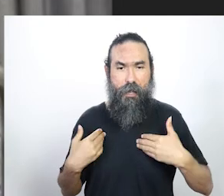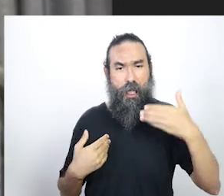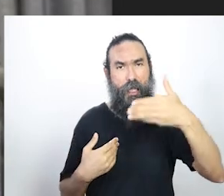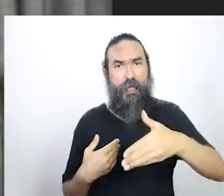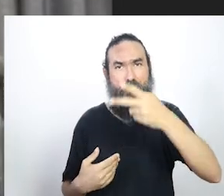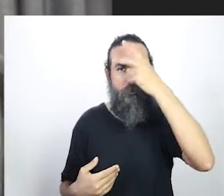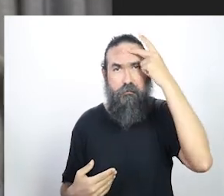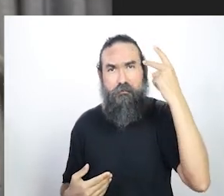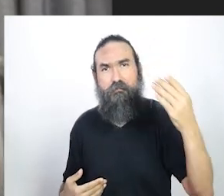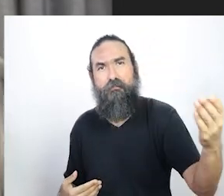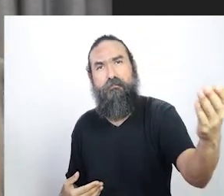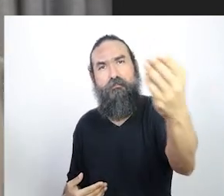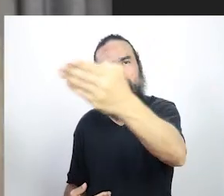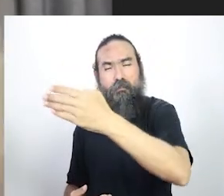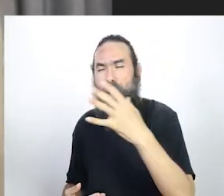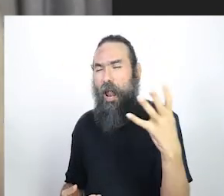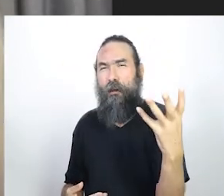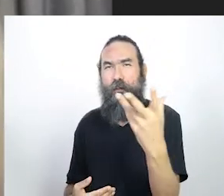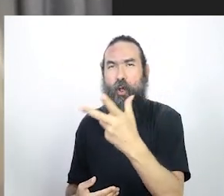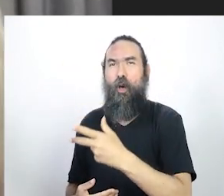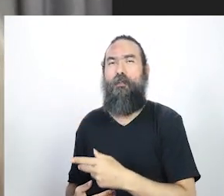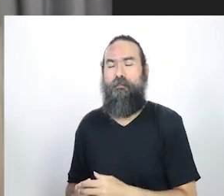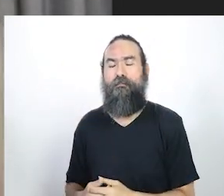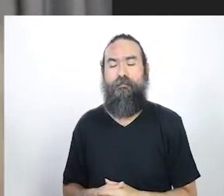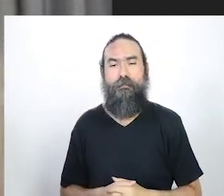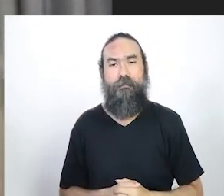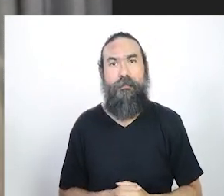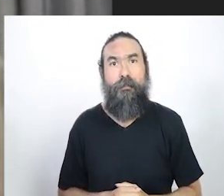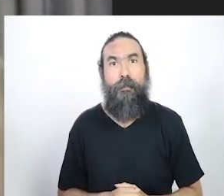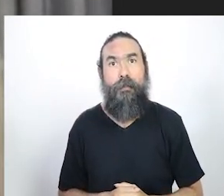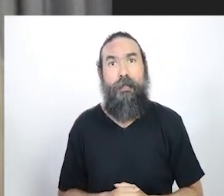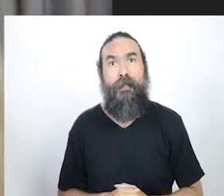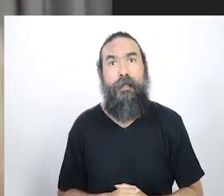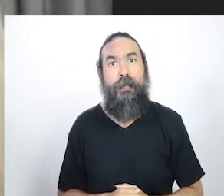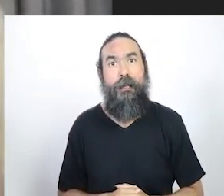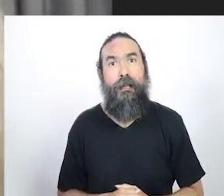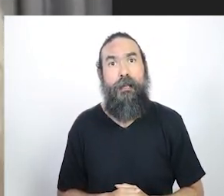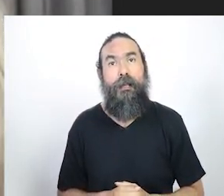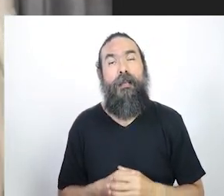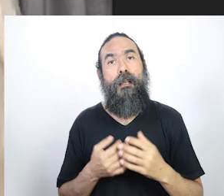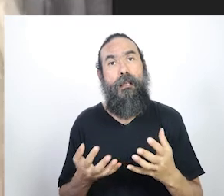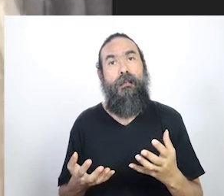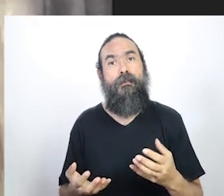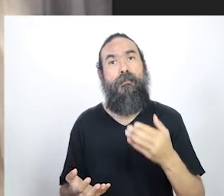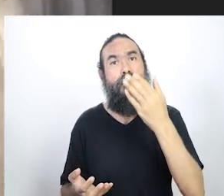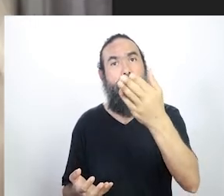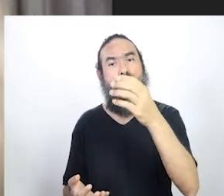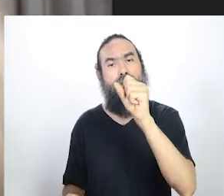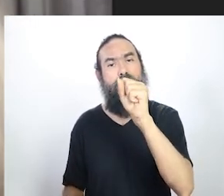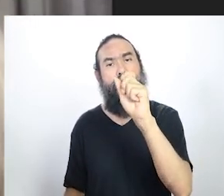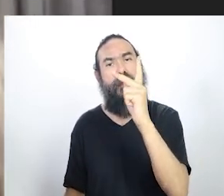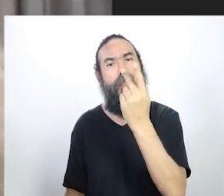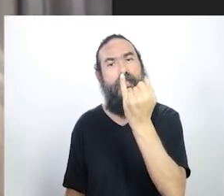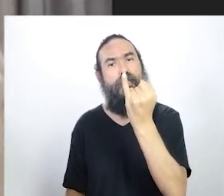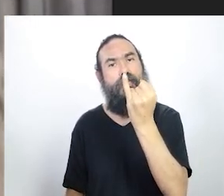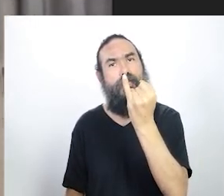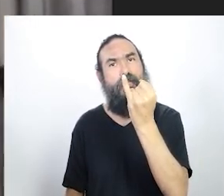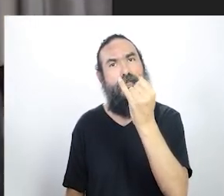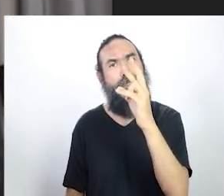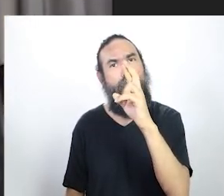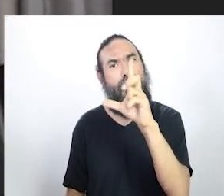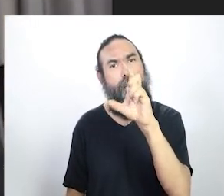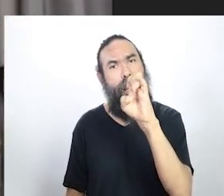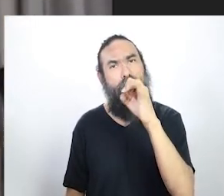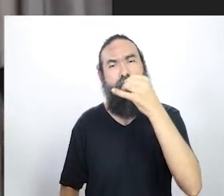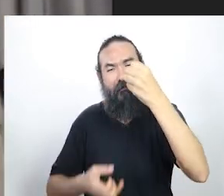tão maravilhosas, né? Primeiro, pessoas humanas incríveis, né? E guerreiras, né? a Shirley, que